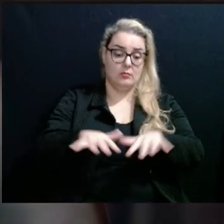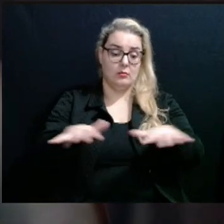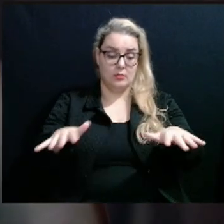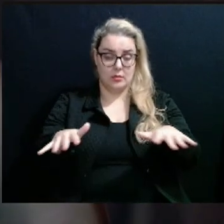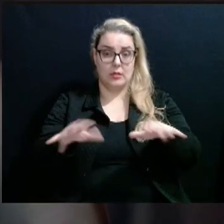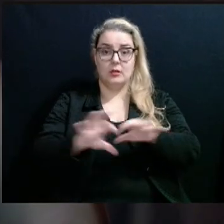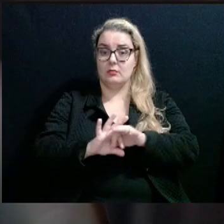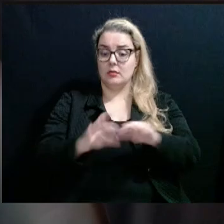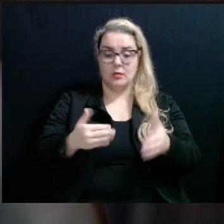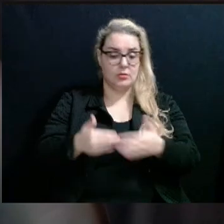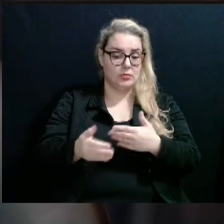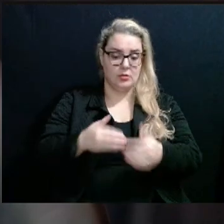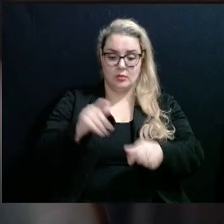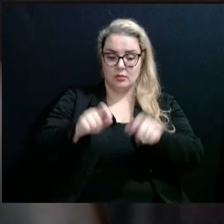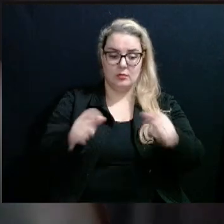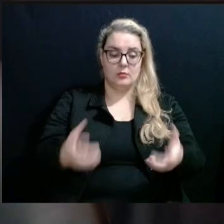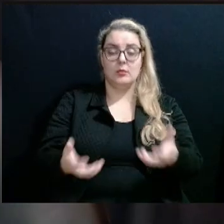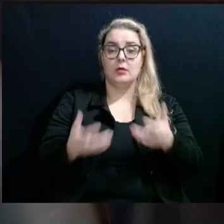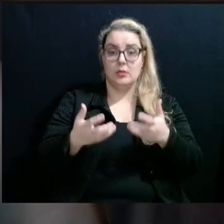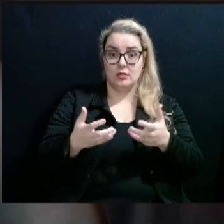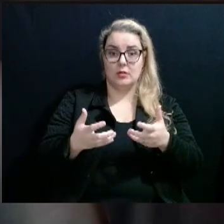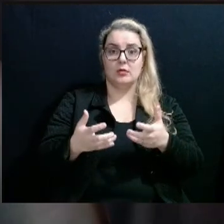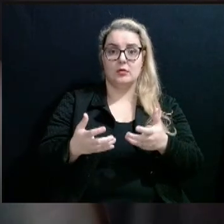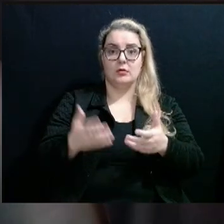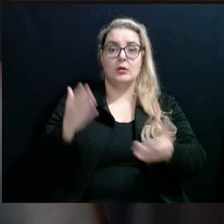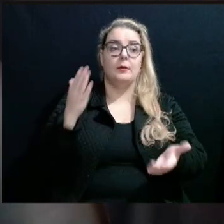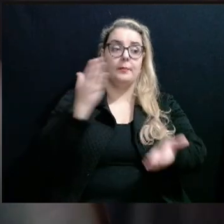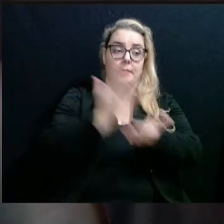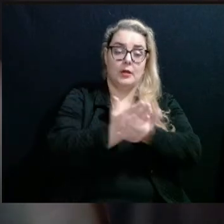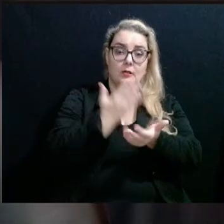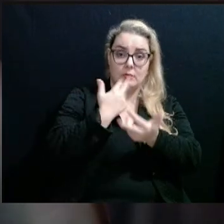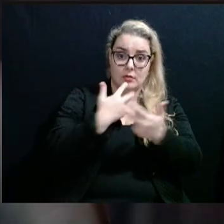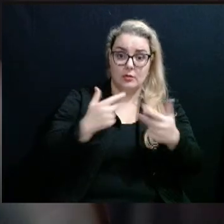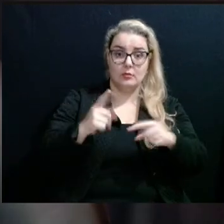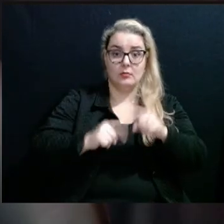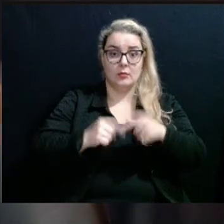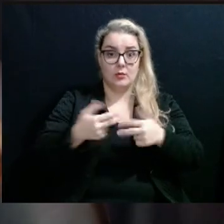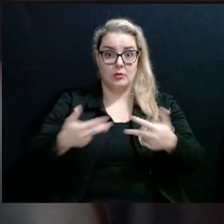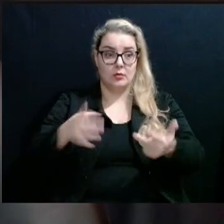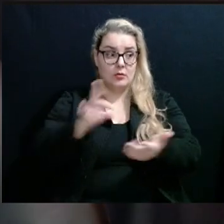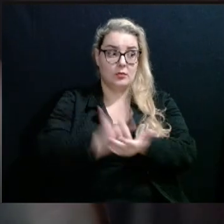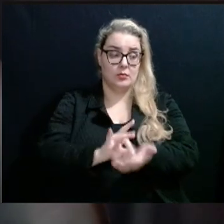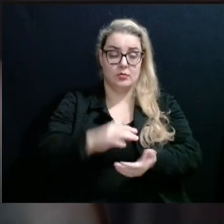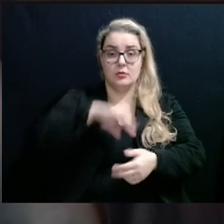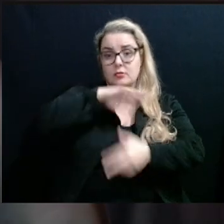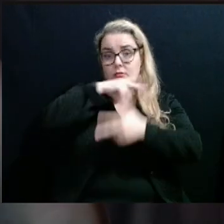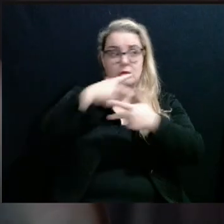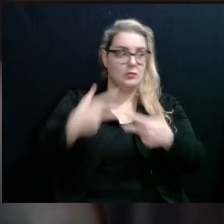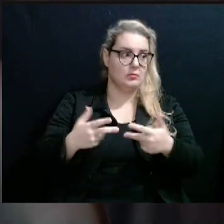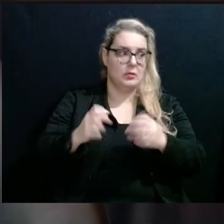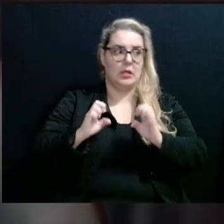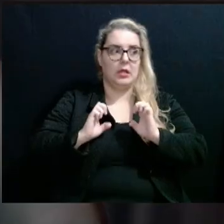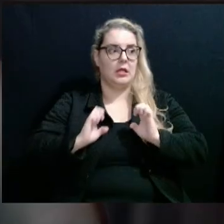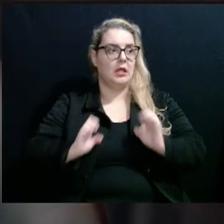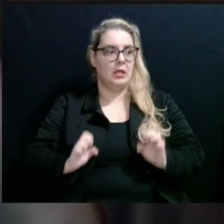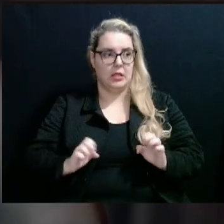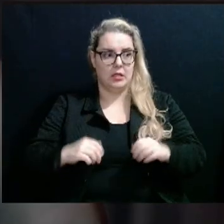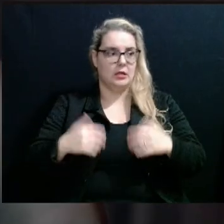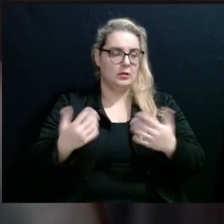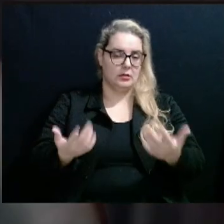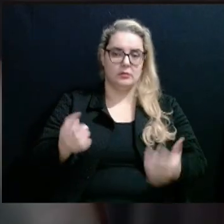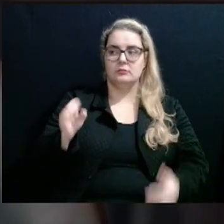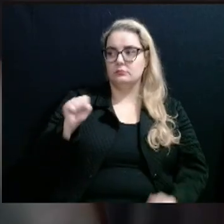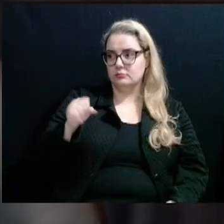pessoa que queira parar de comer produtos de origem animal, seja por uma questão ética, né, seja por uma questão